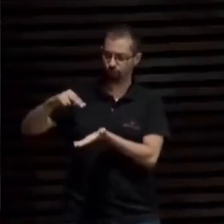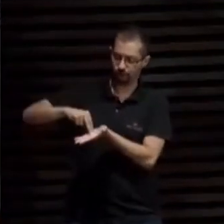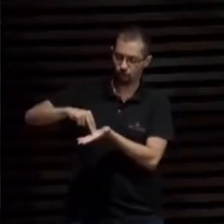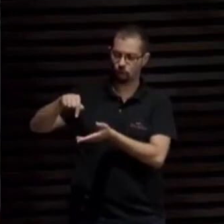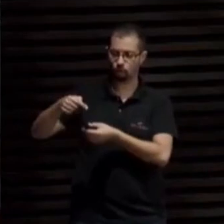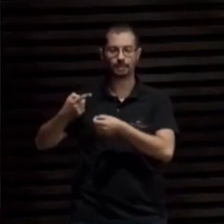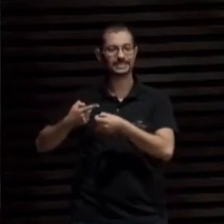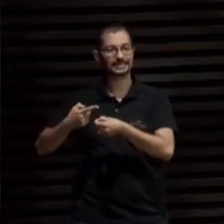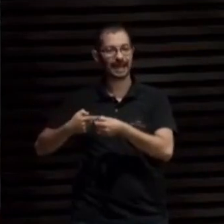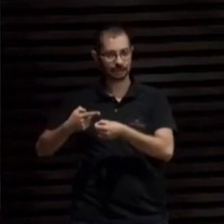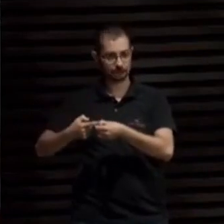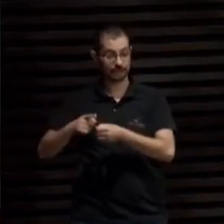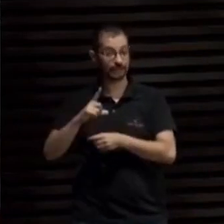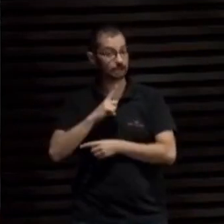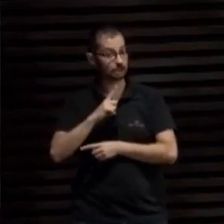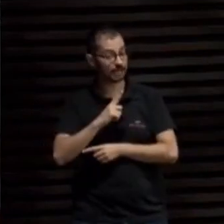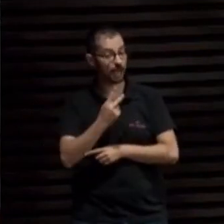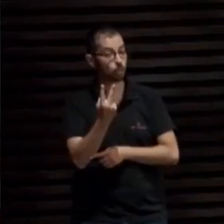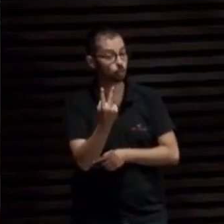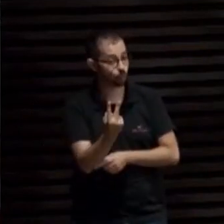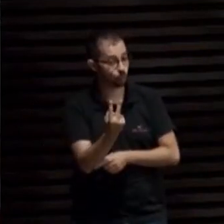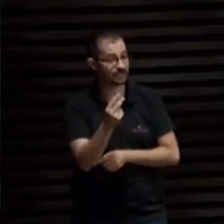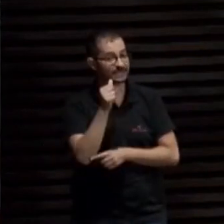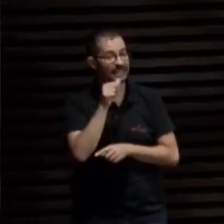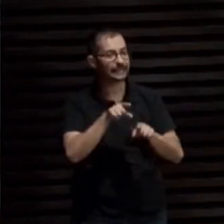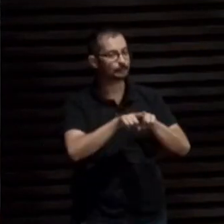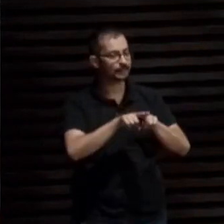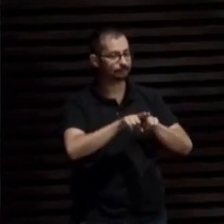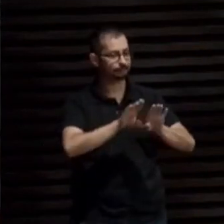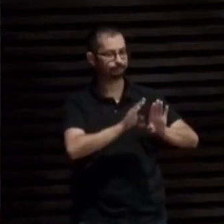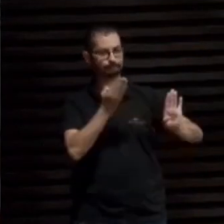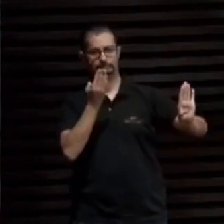e havia duas irmãs que não se davam.